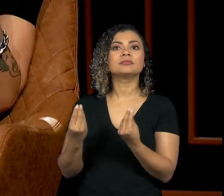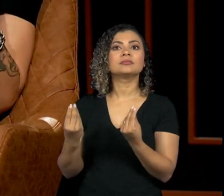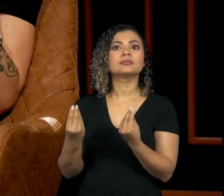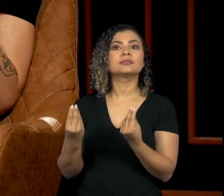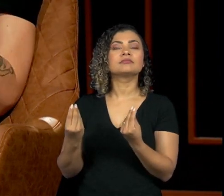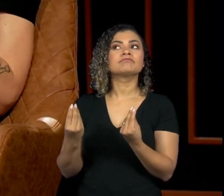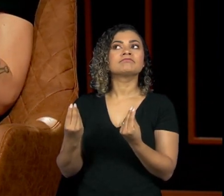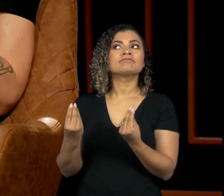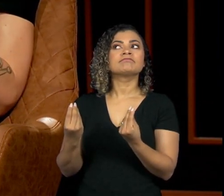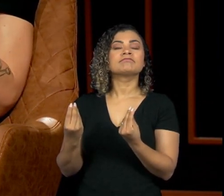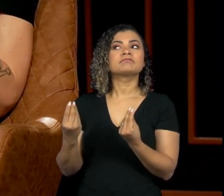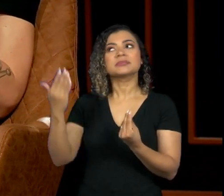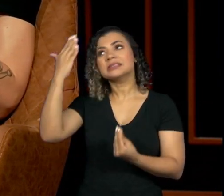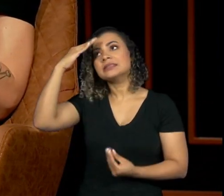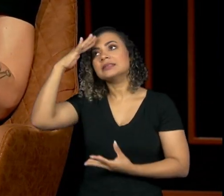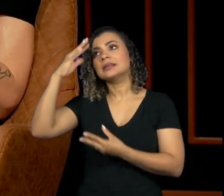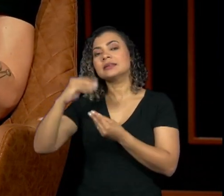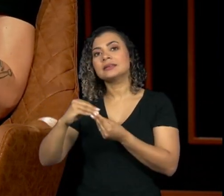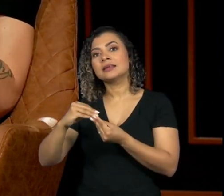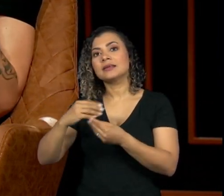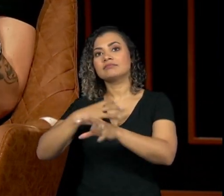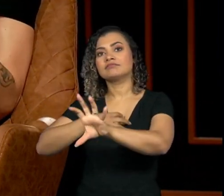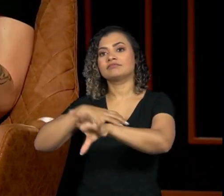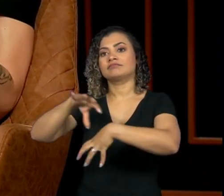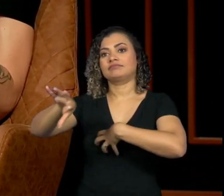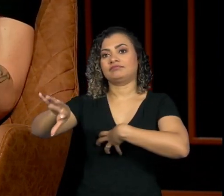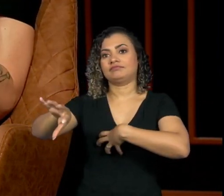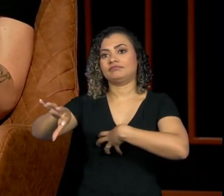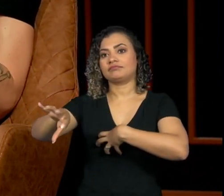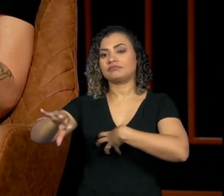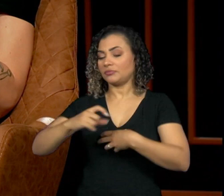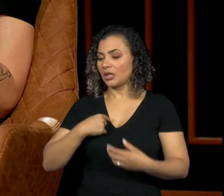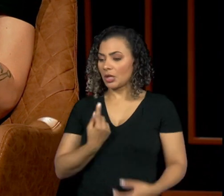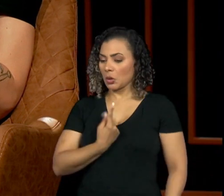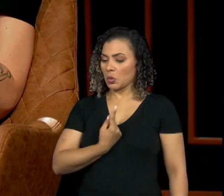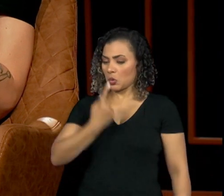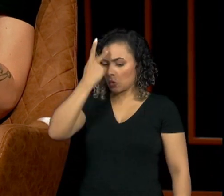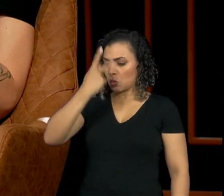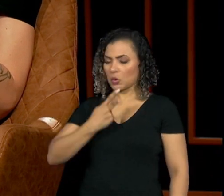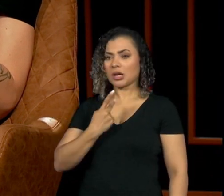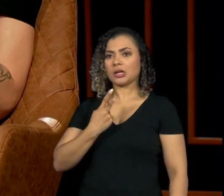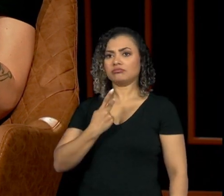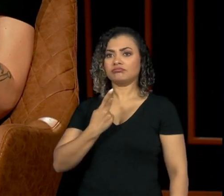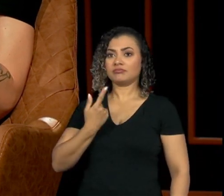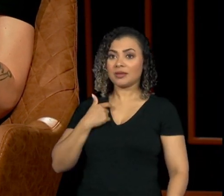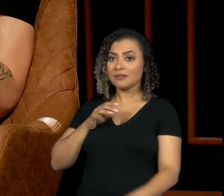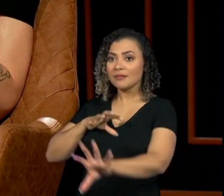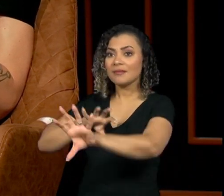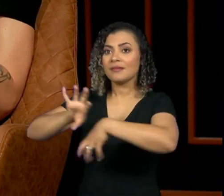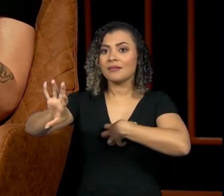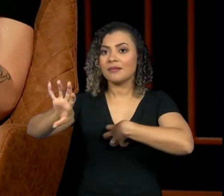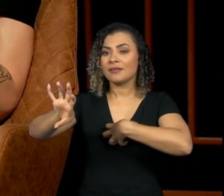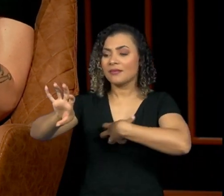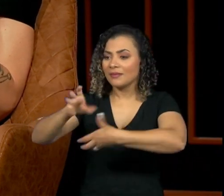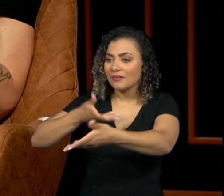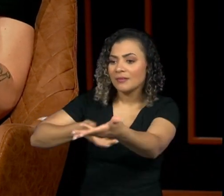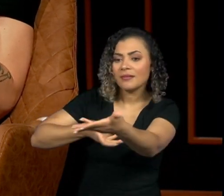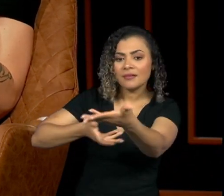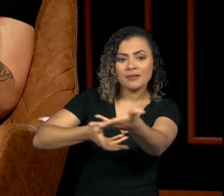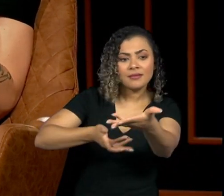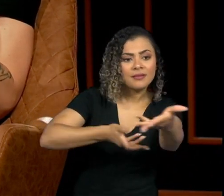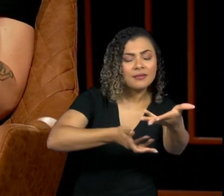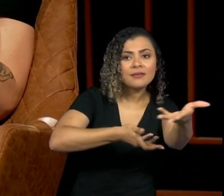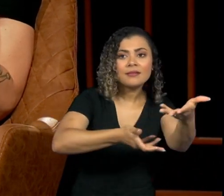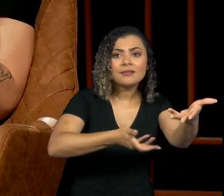você entender a realidade do outro, você sair da sua bolha, você buscar realidades que não necessariamente são as suas